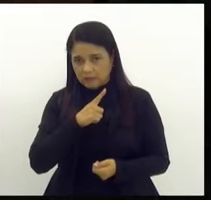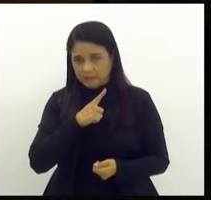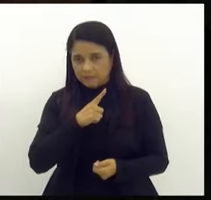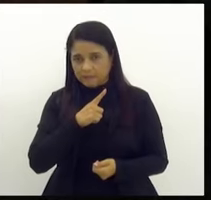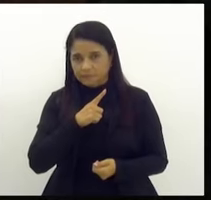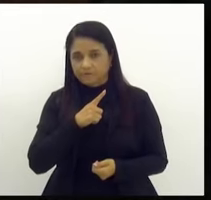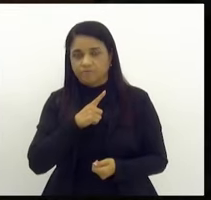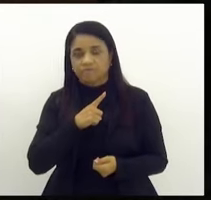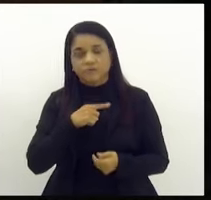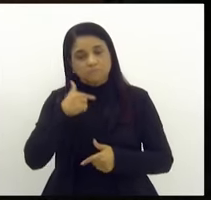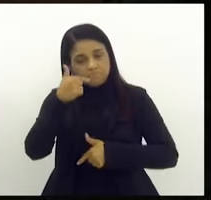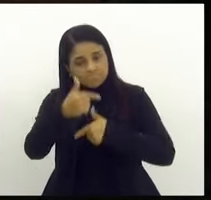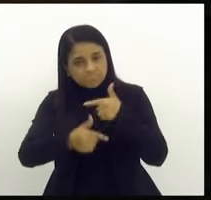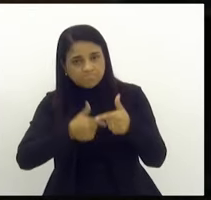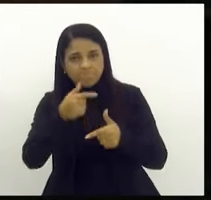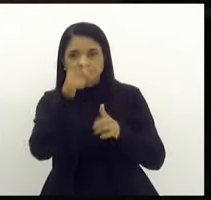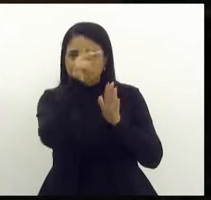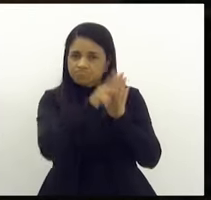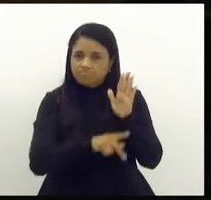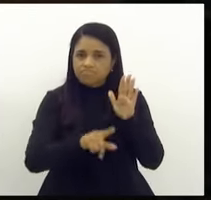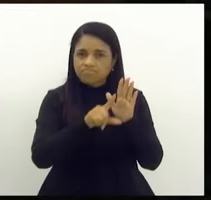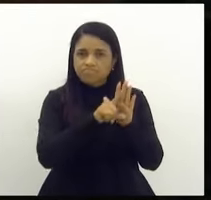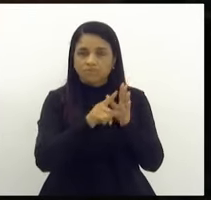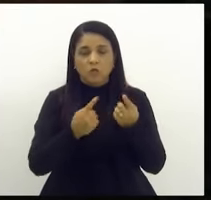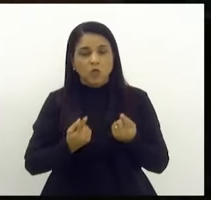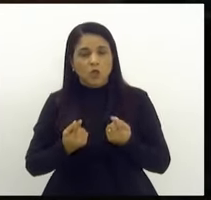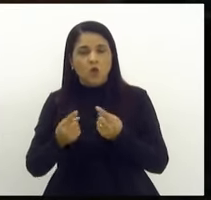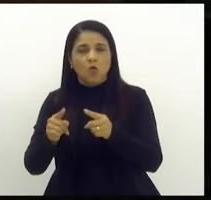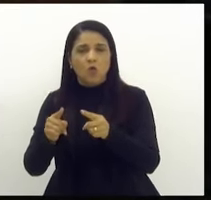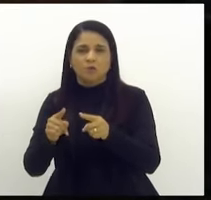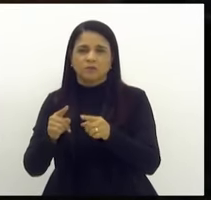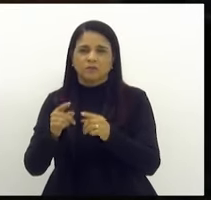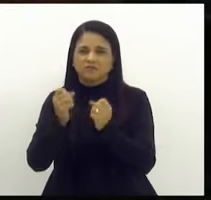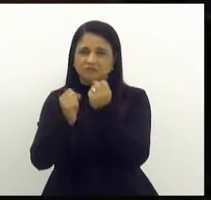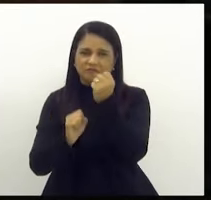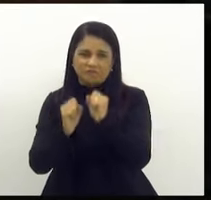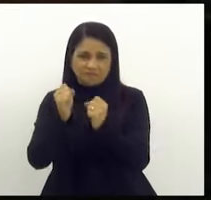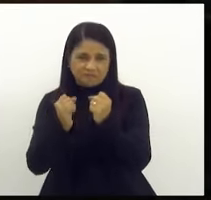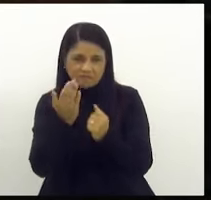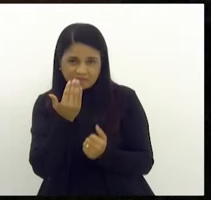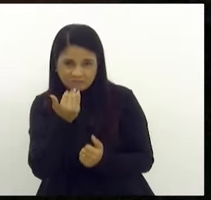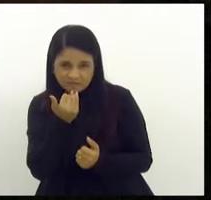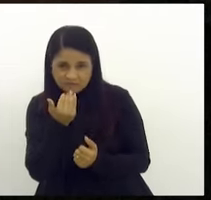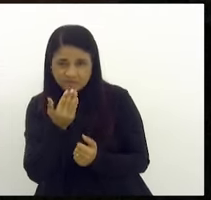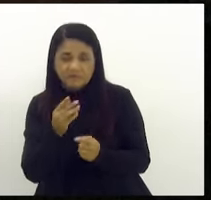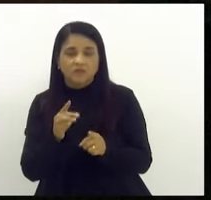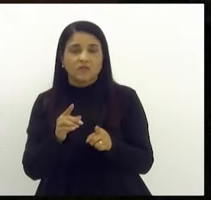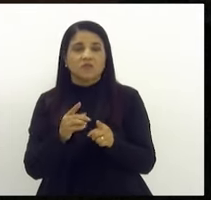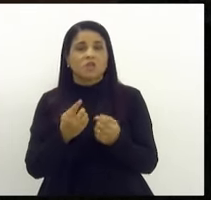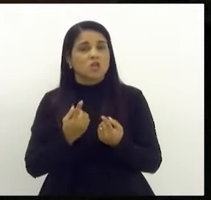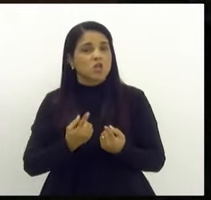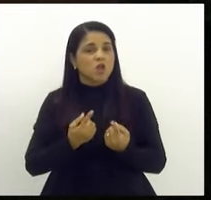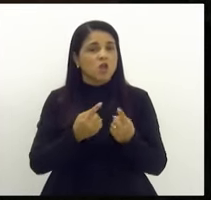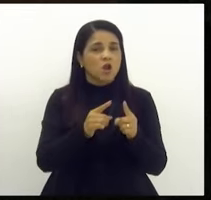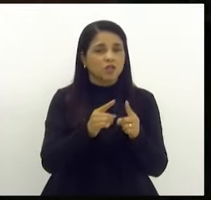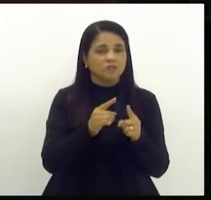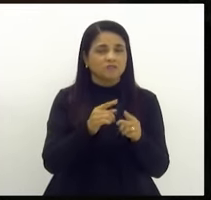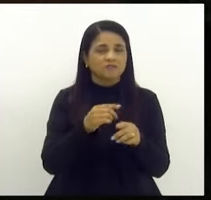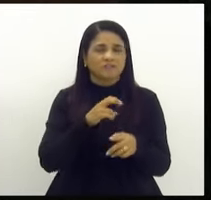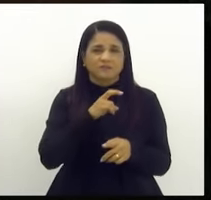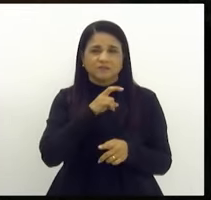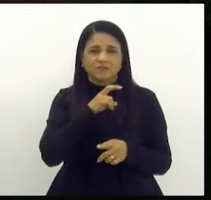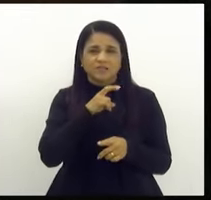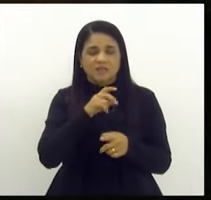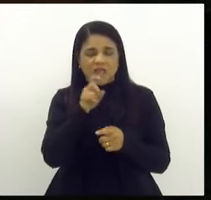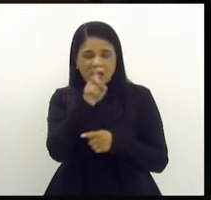avançar nesse projeto da gente combater os ultraprocessados da gente combater os alimentos envenenados e com